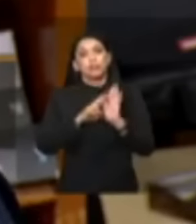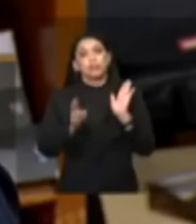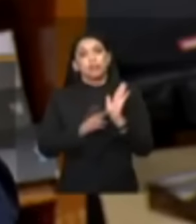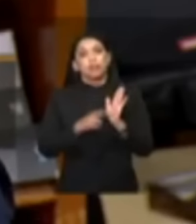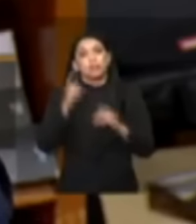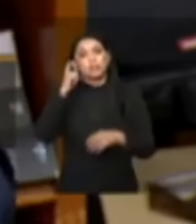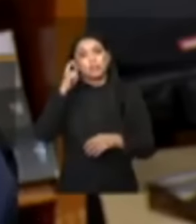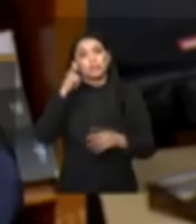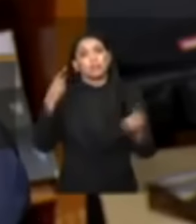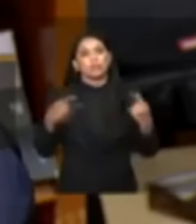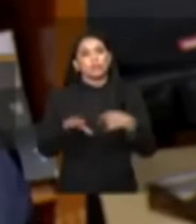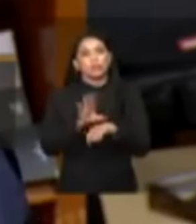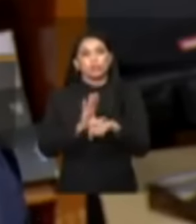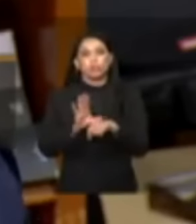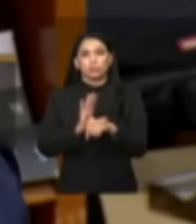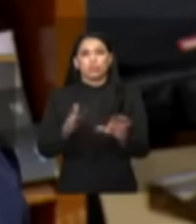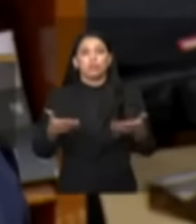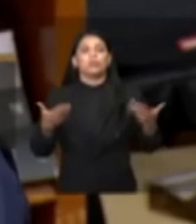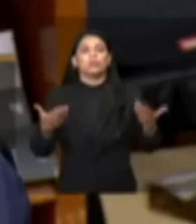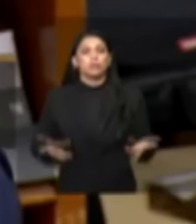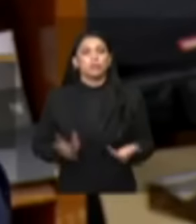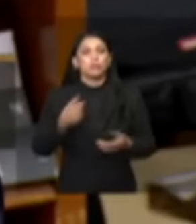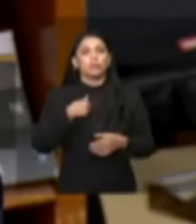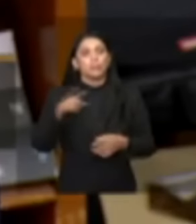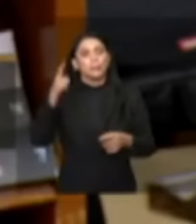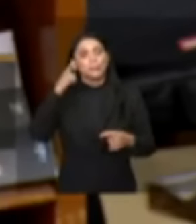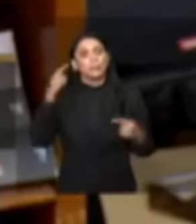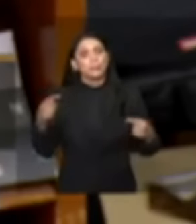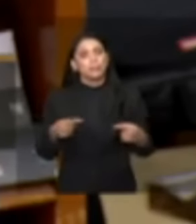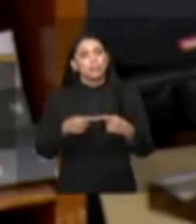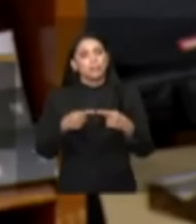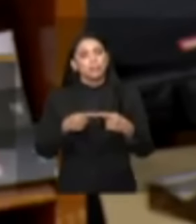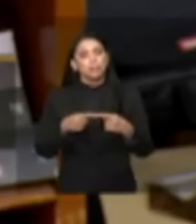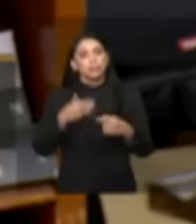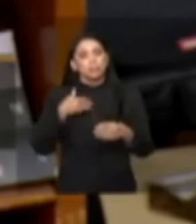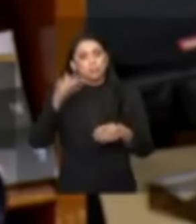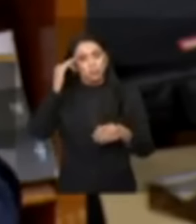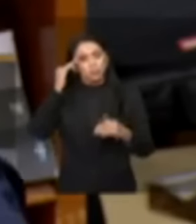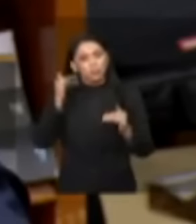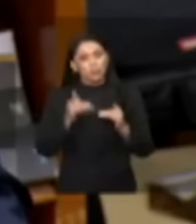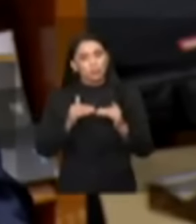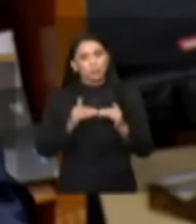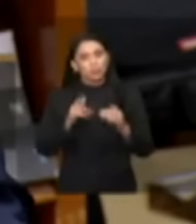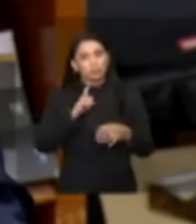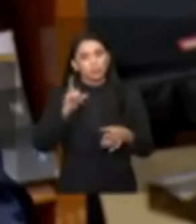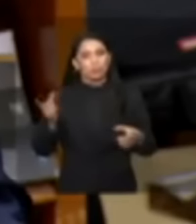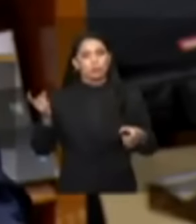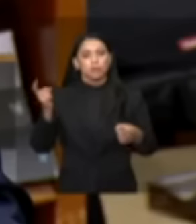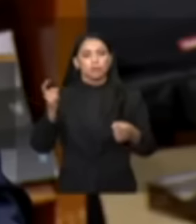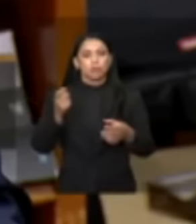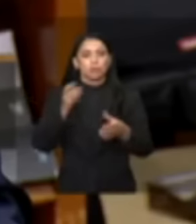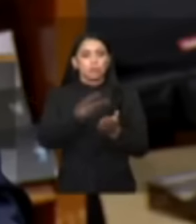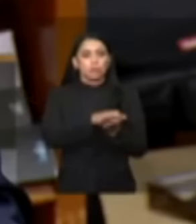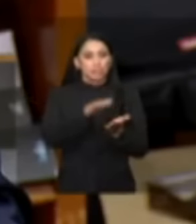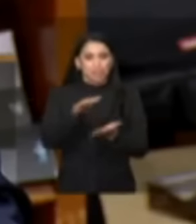inconstitucional de modo que eu eh assento o meu entendimento de que a hipótese é de retorno dos Autos ao